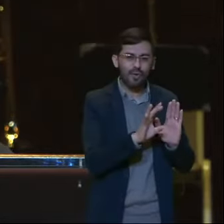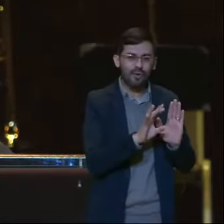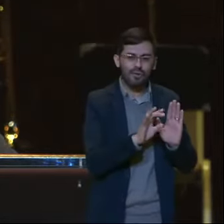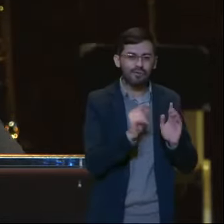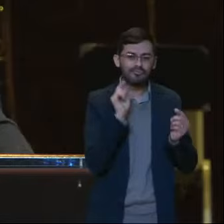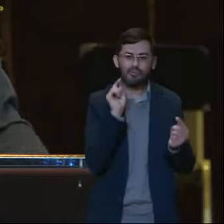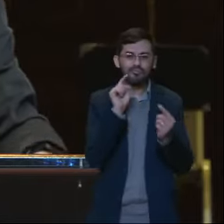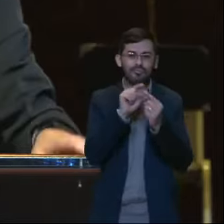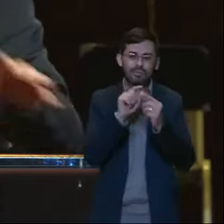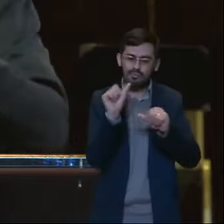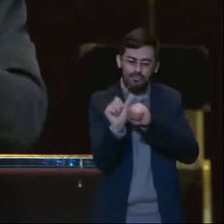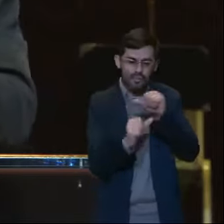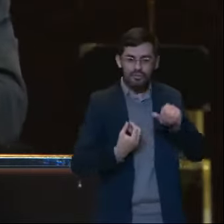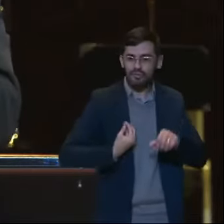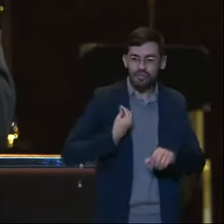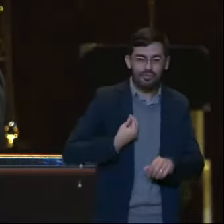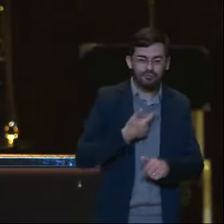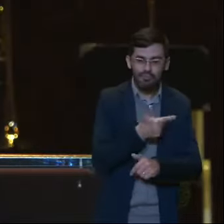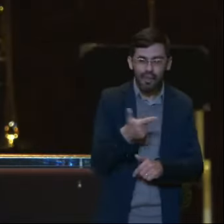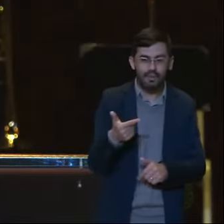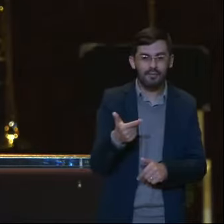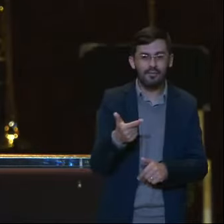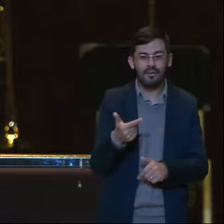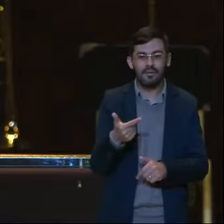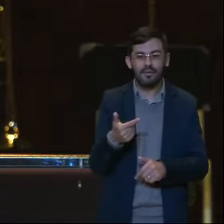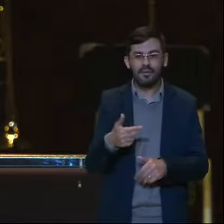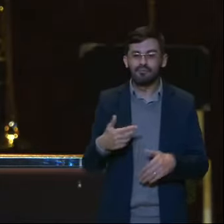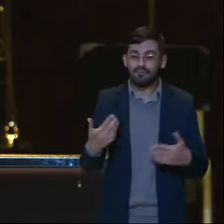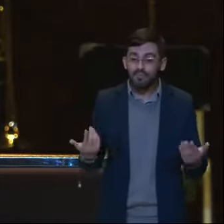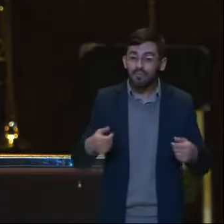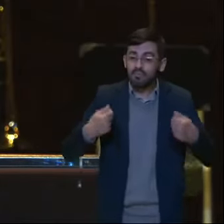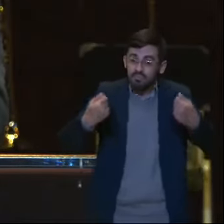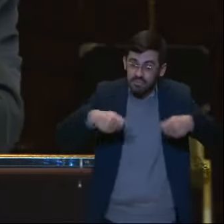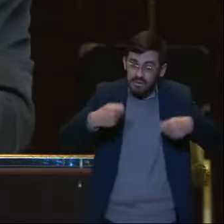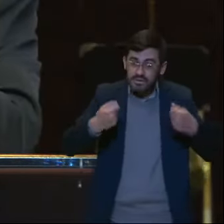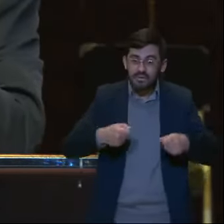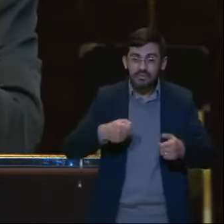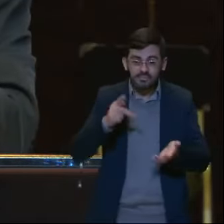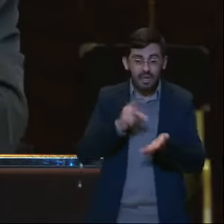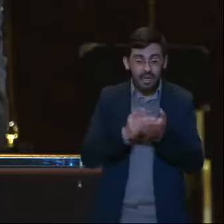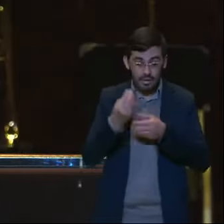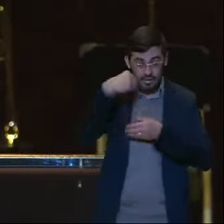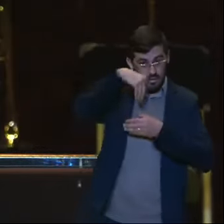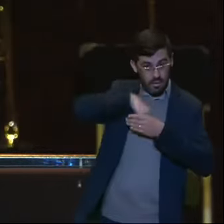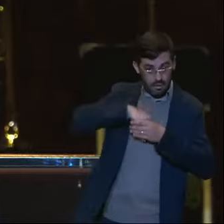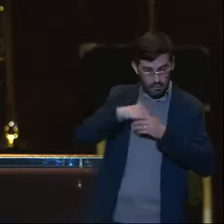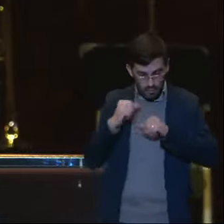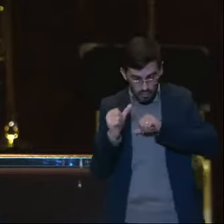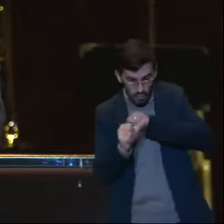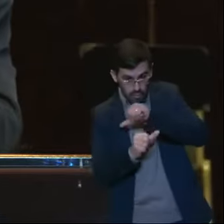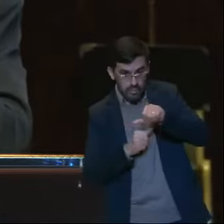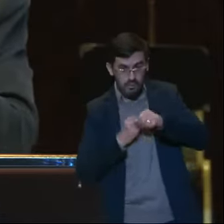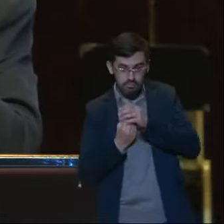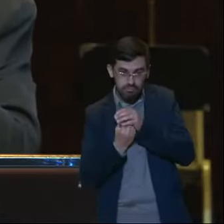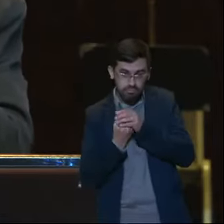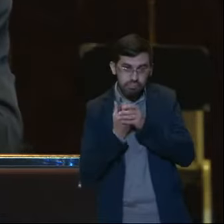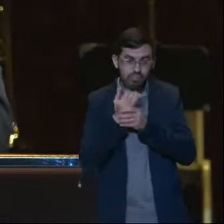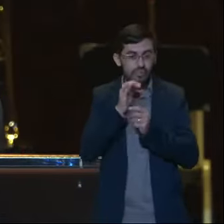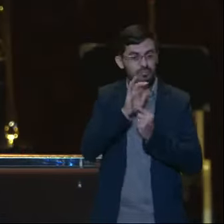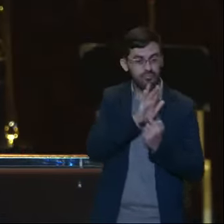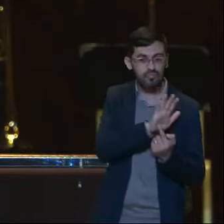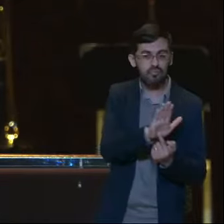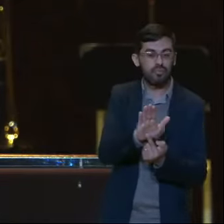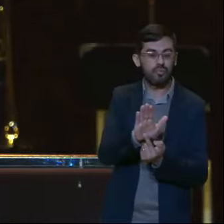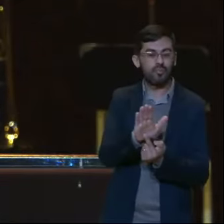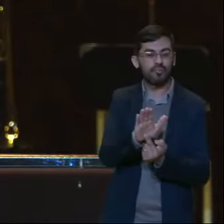para você. Não faça isso sem que isso tenha uma transformação interna primeiro. Por isso que Jesus fala: olha, quando você